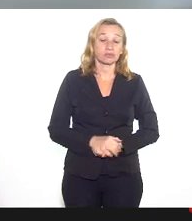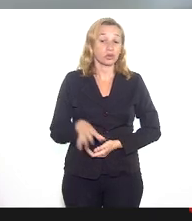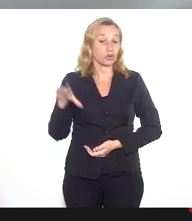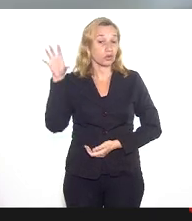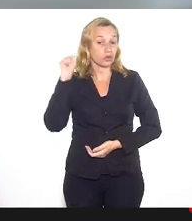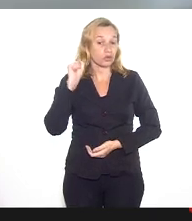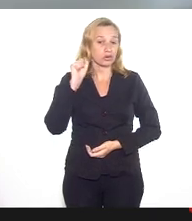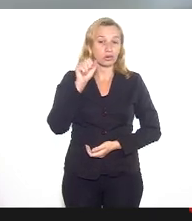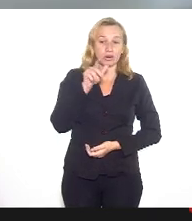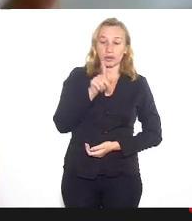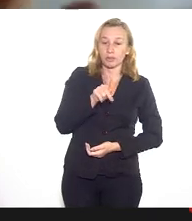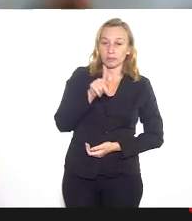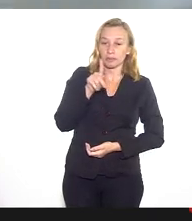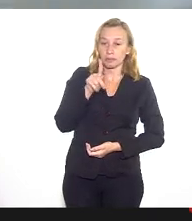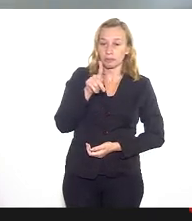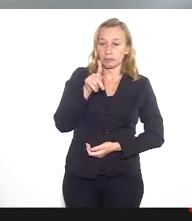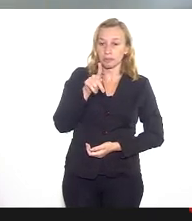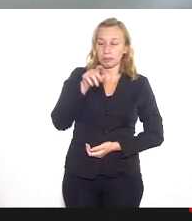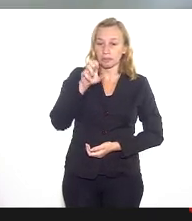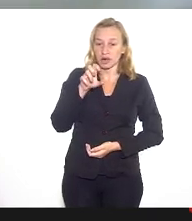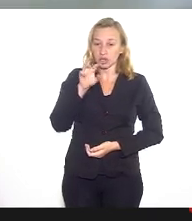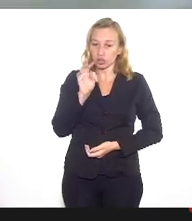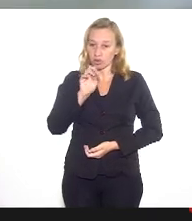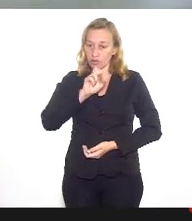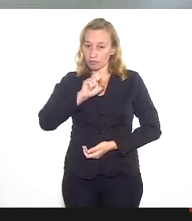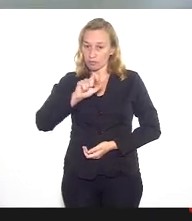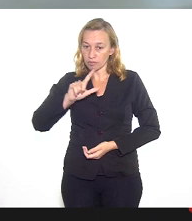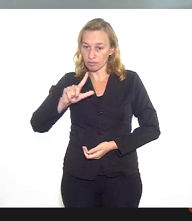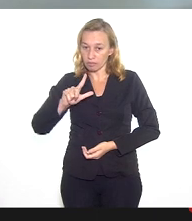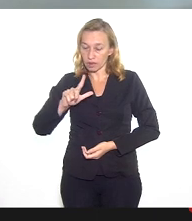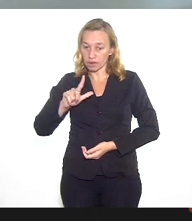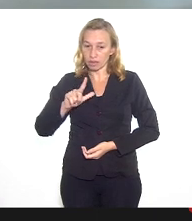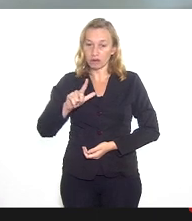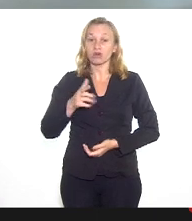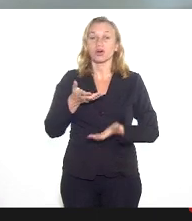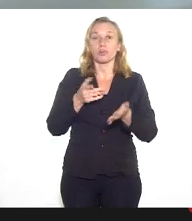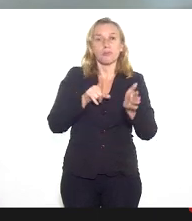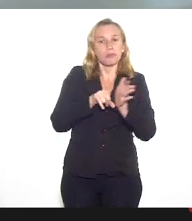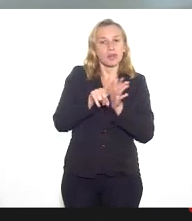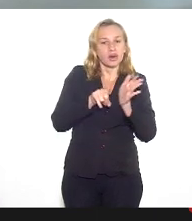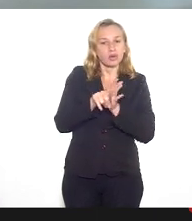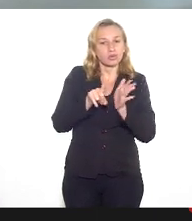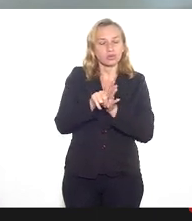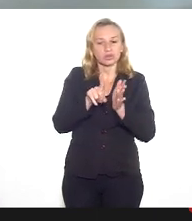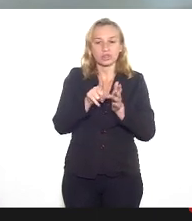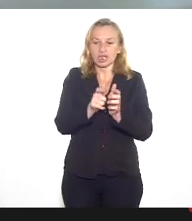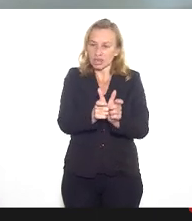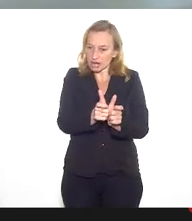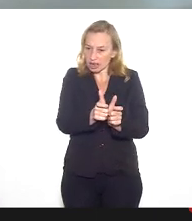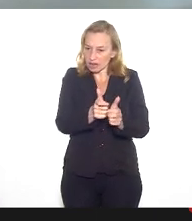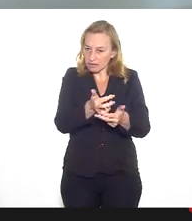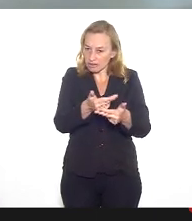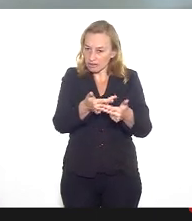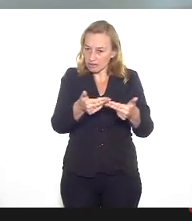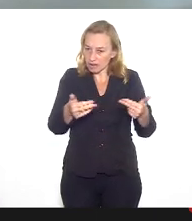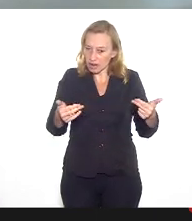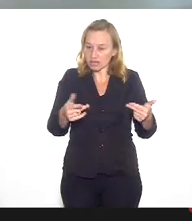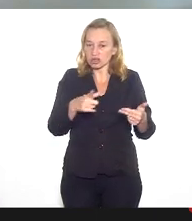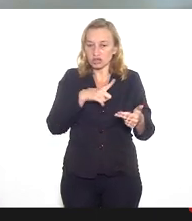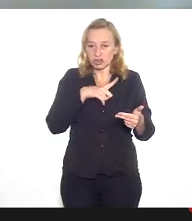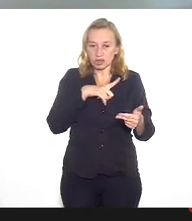primeiro a Petrogal, porque aí a gente já pergunta para ambos, né? Porque eu estou com uma série de dúvidas em relação à